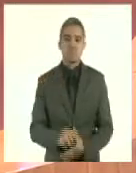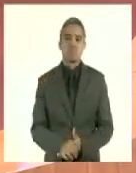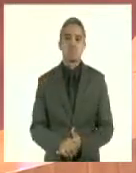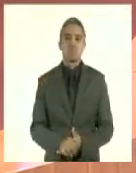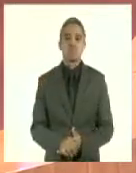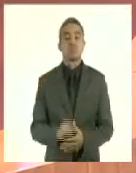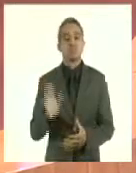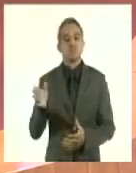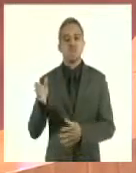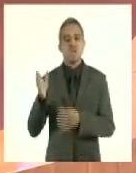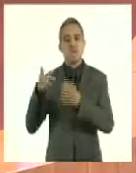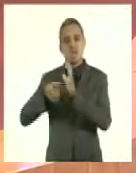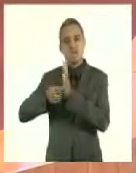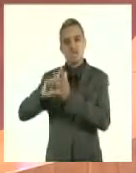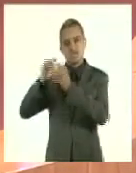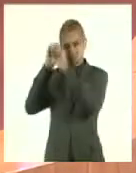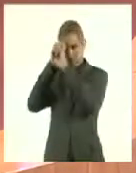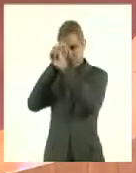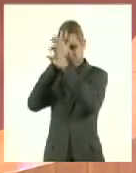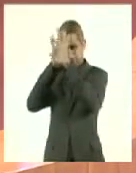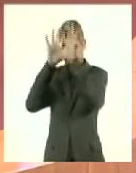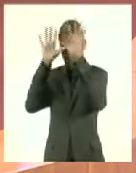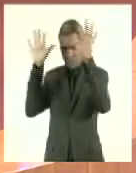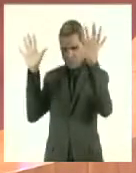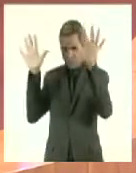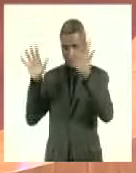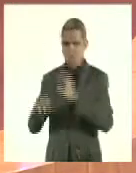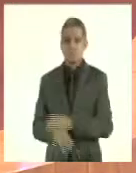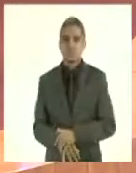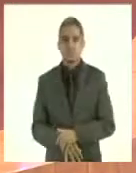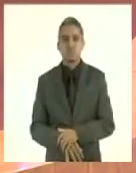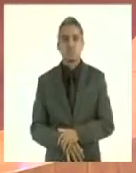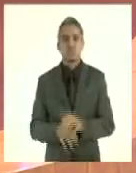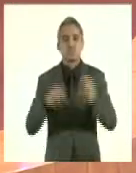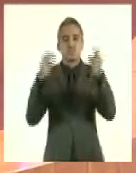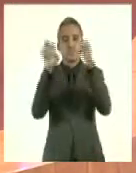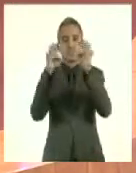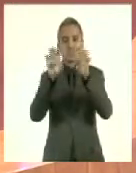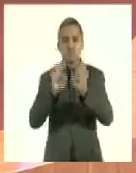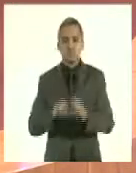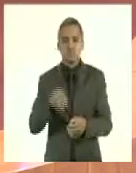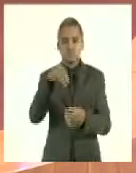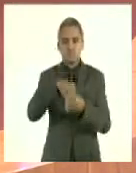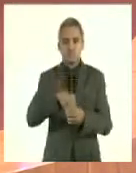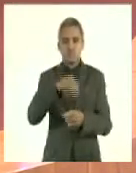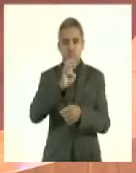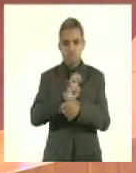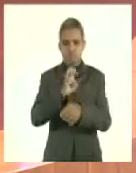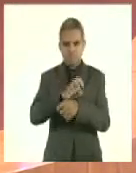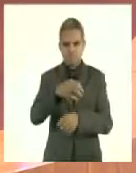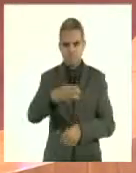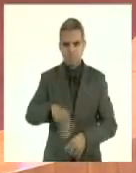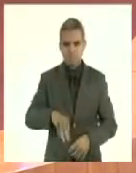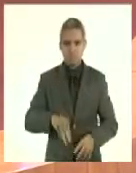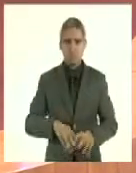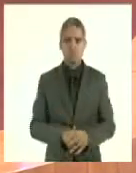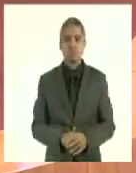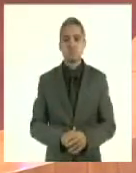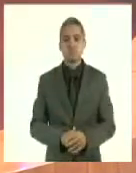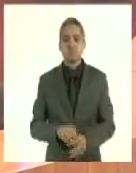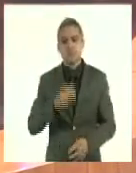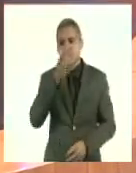Vossa Excelência, de conhecimento da estrutura no Estado, de que é